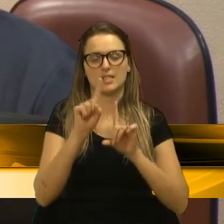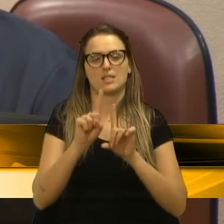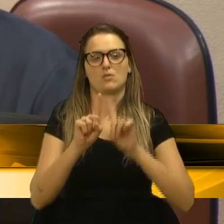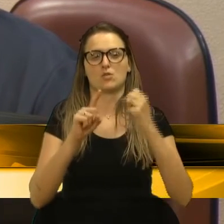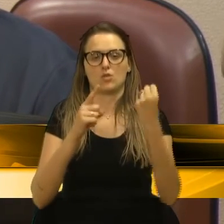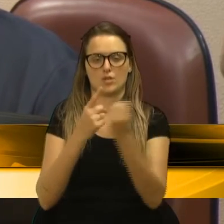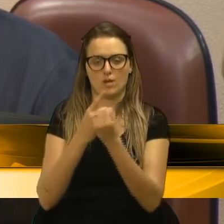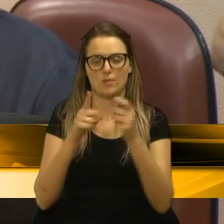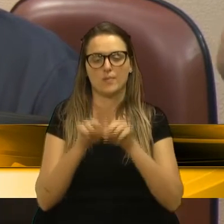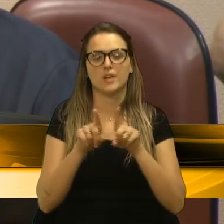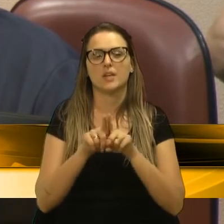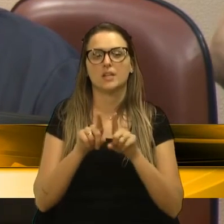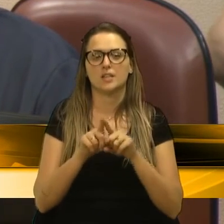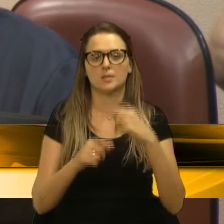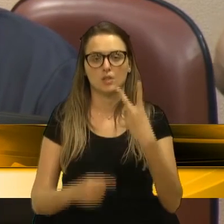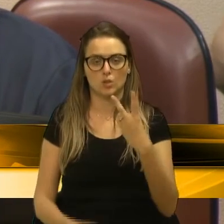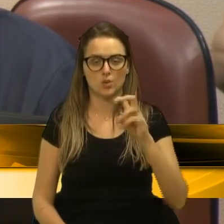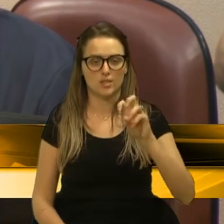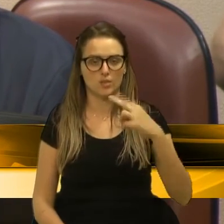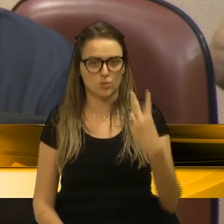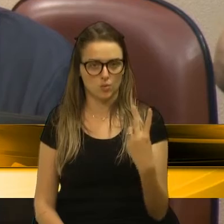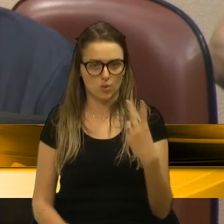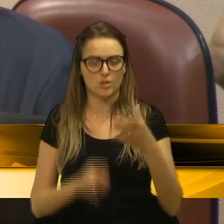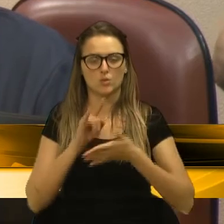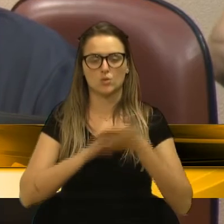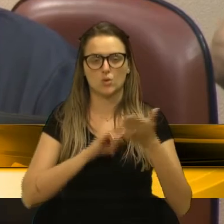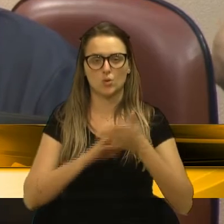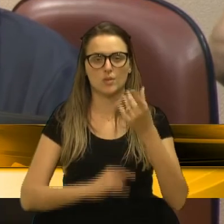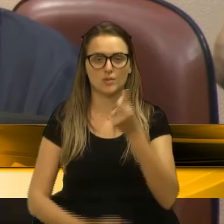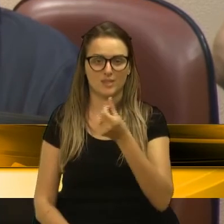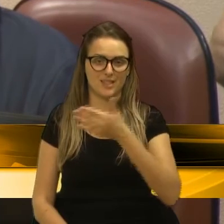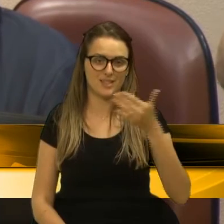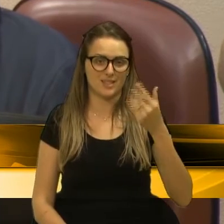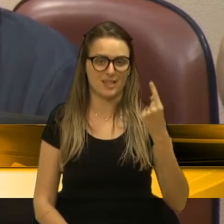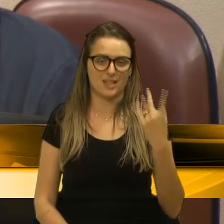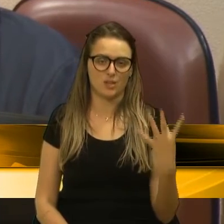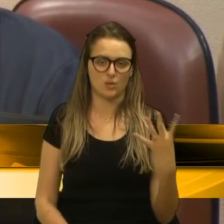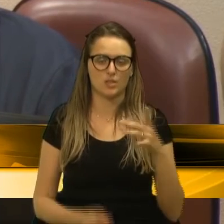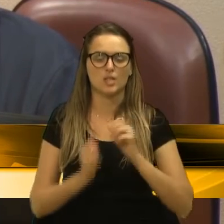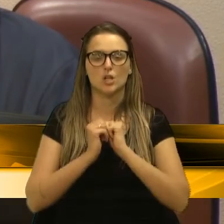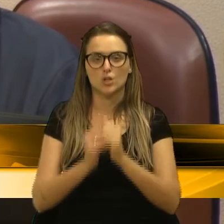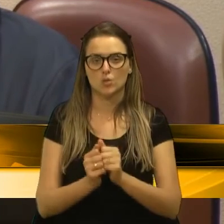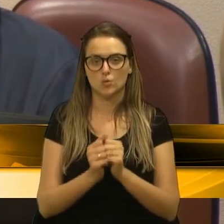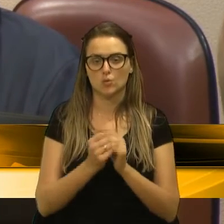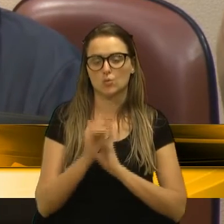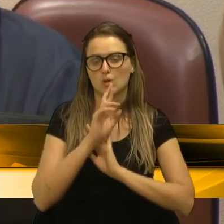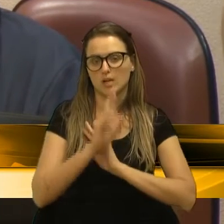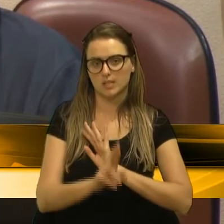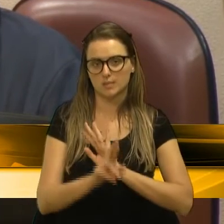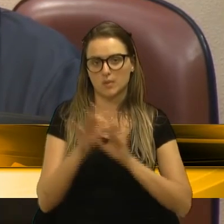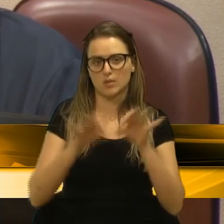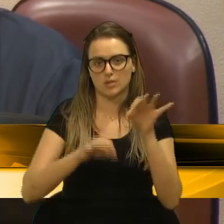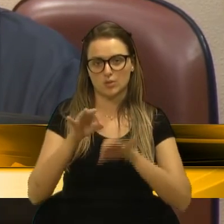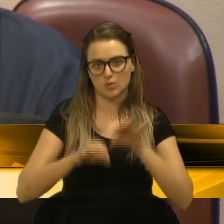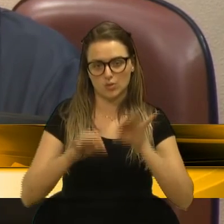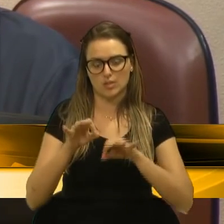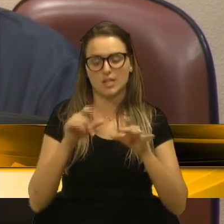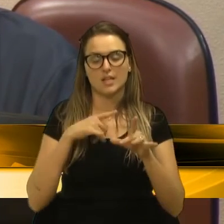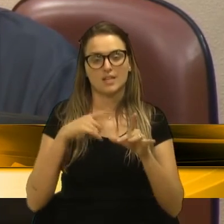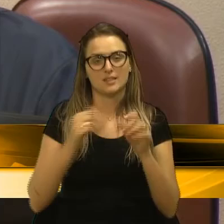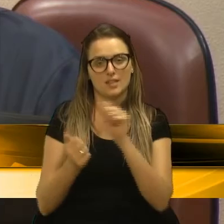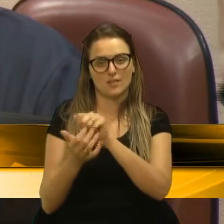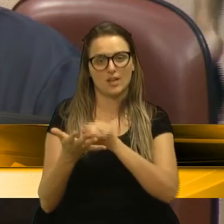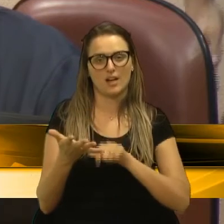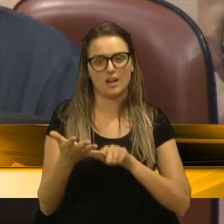Serviço de Instrução Municipal 2, SIM 2, os documentos das páginas 6 a 14, com o pronunciamento judicial em uma tutela de urgência, na qual foi analisada somente a questão